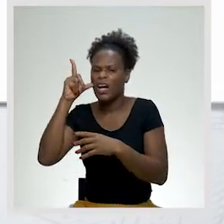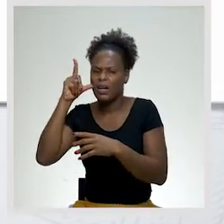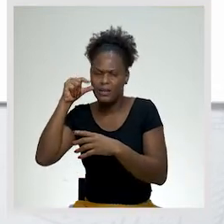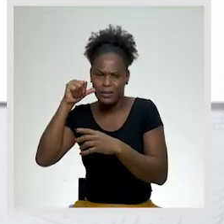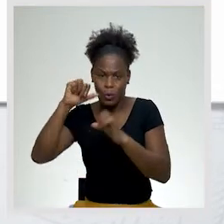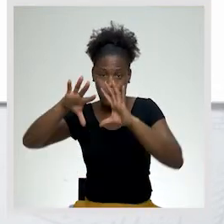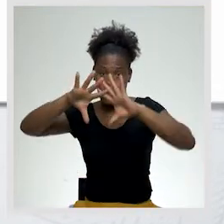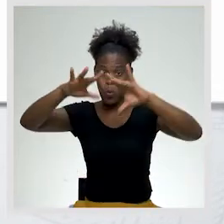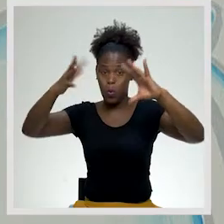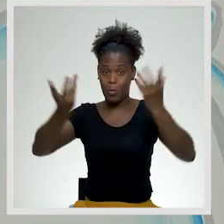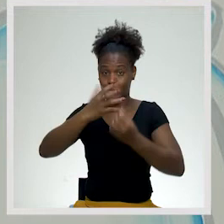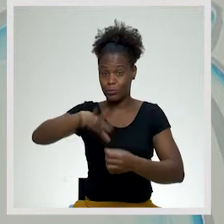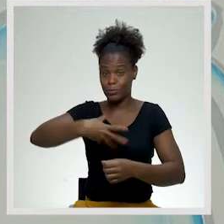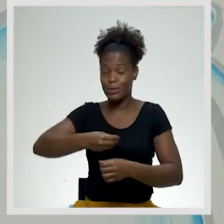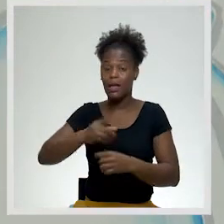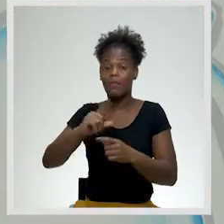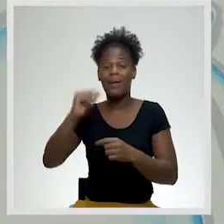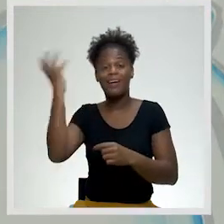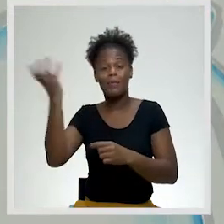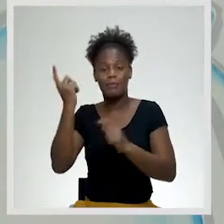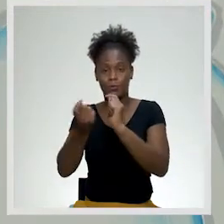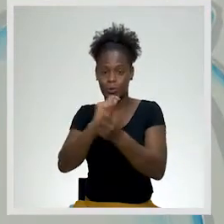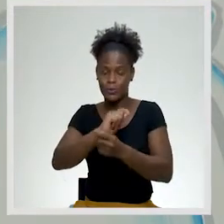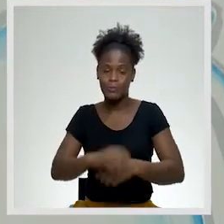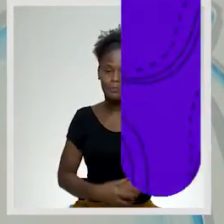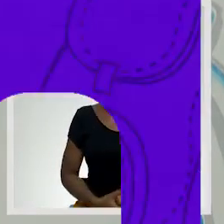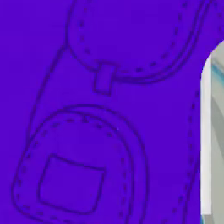mudanças climáticas, por aí fora.